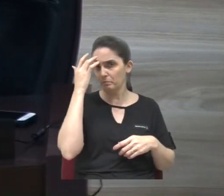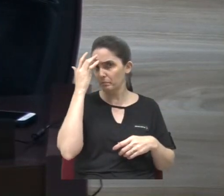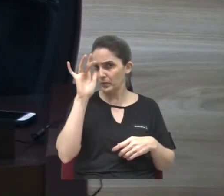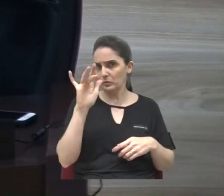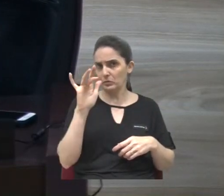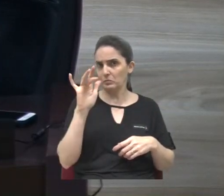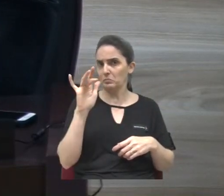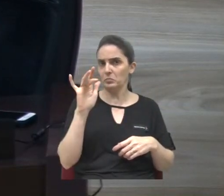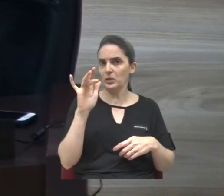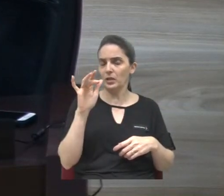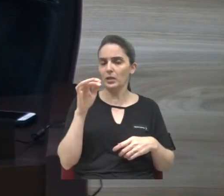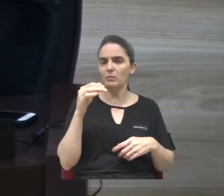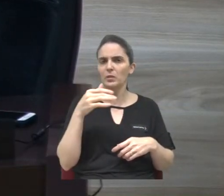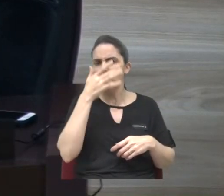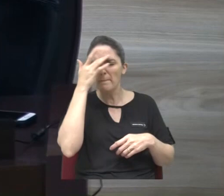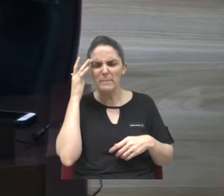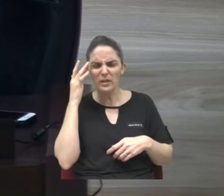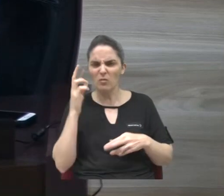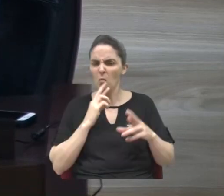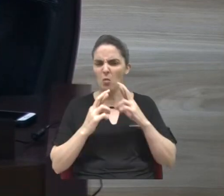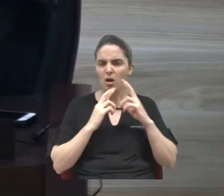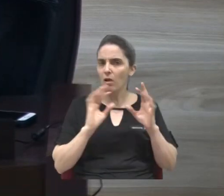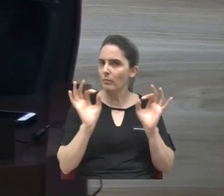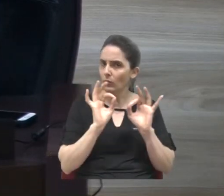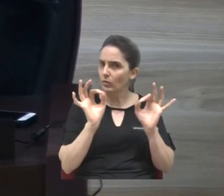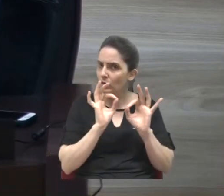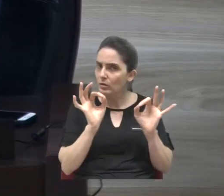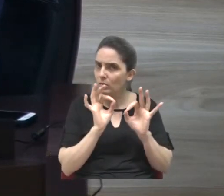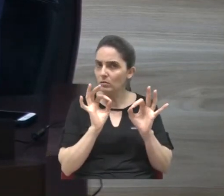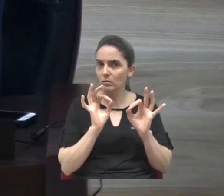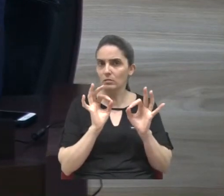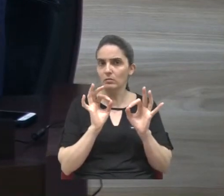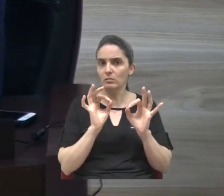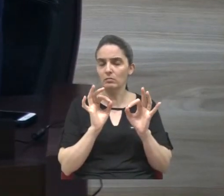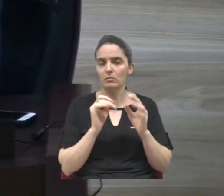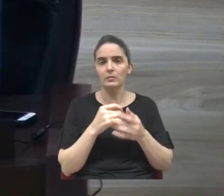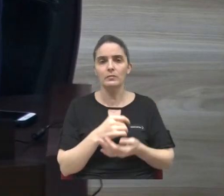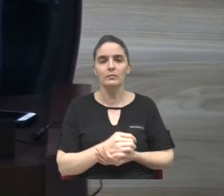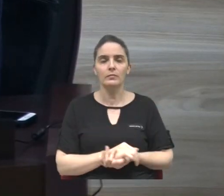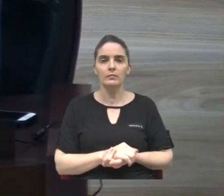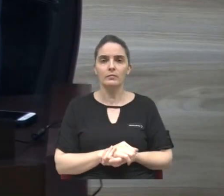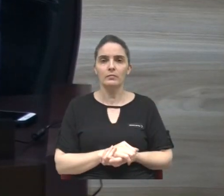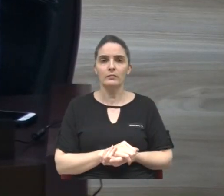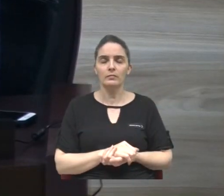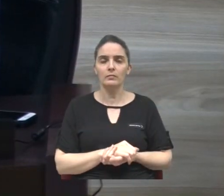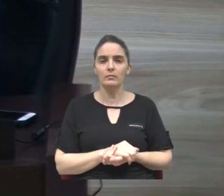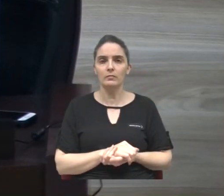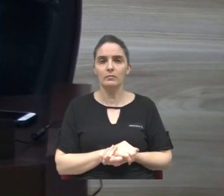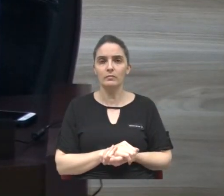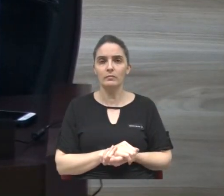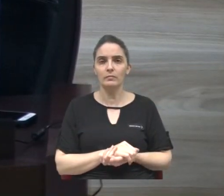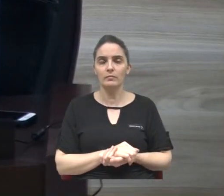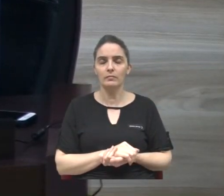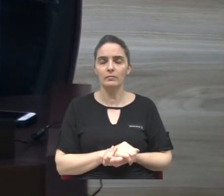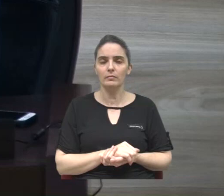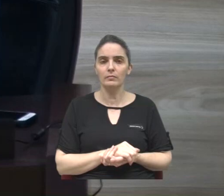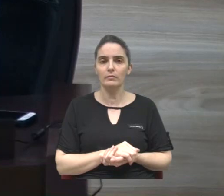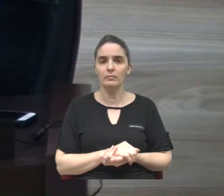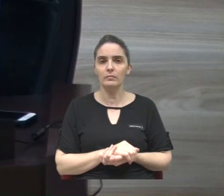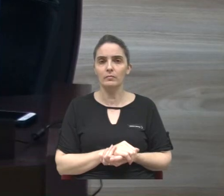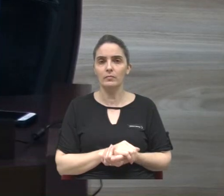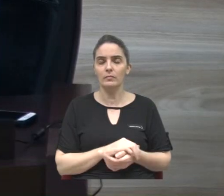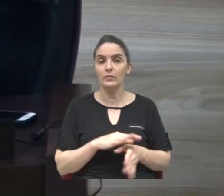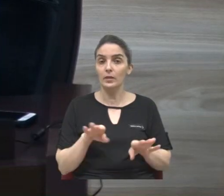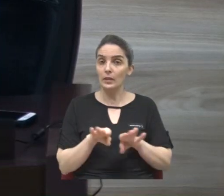disso, tal situação apontada inicialmente foi completamente descartada. Letra C. Corte do fornecimento de